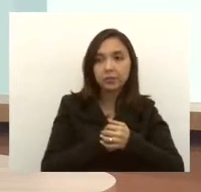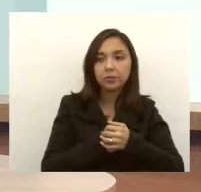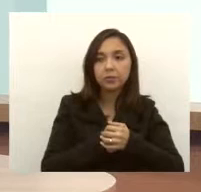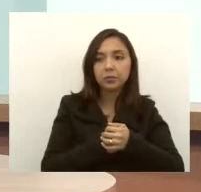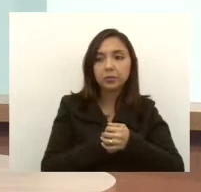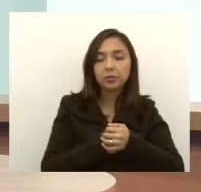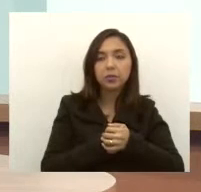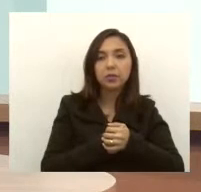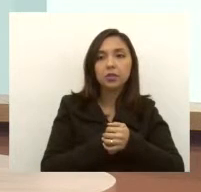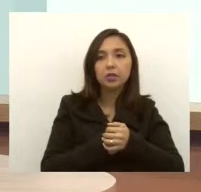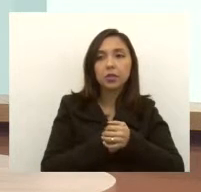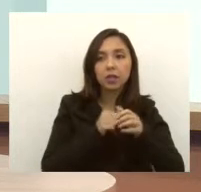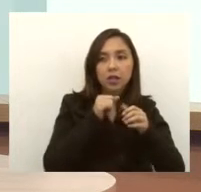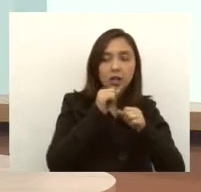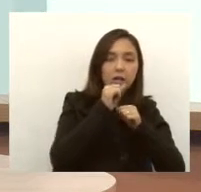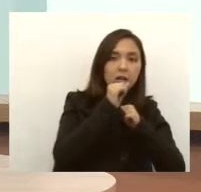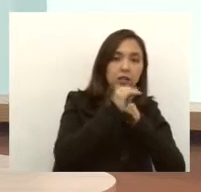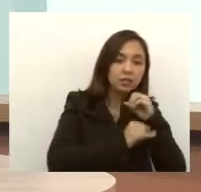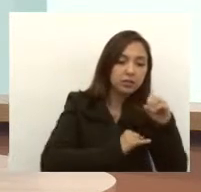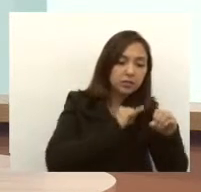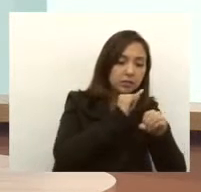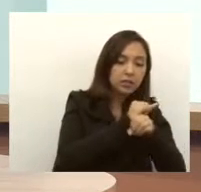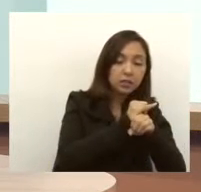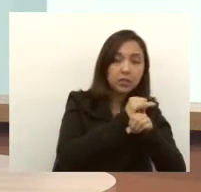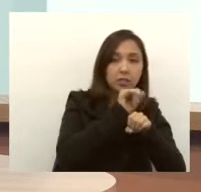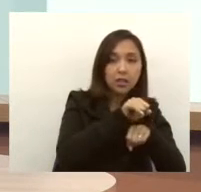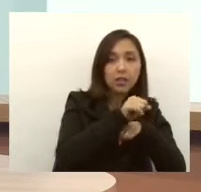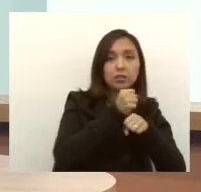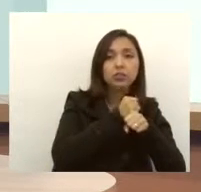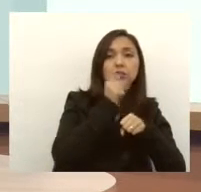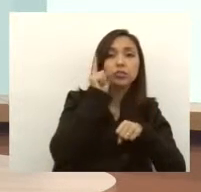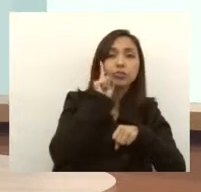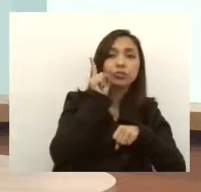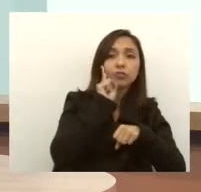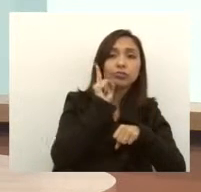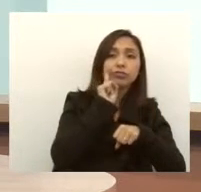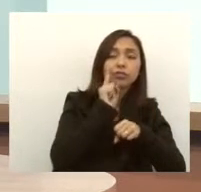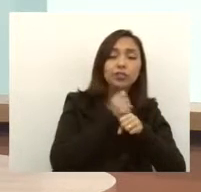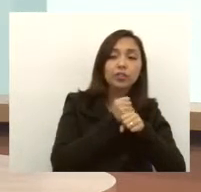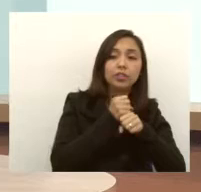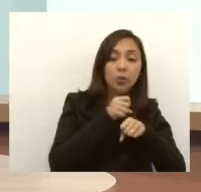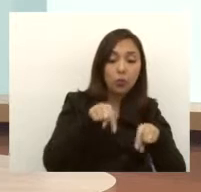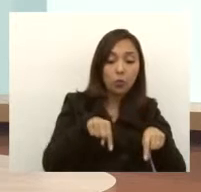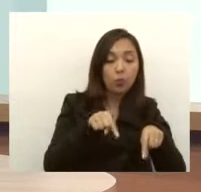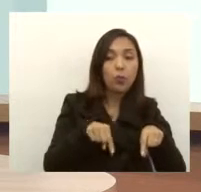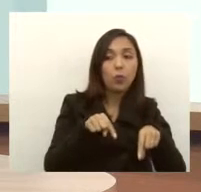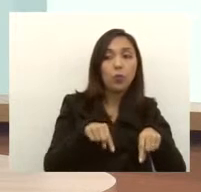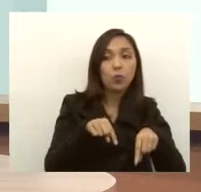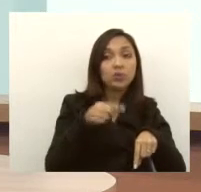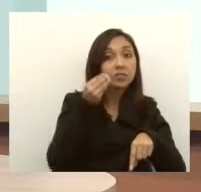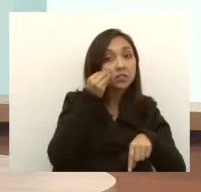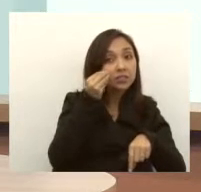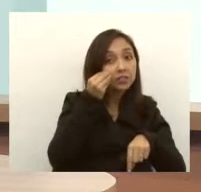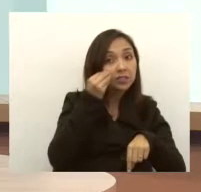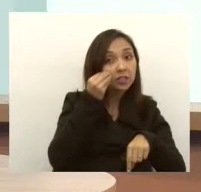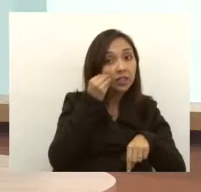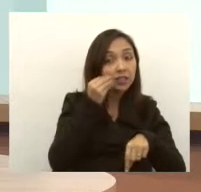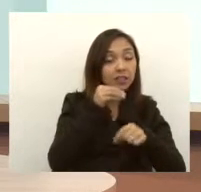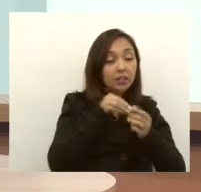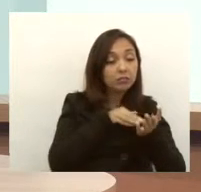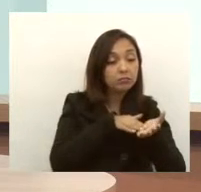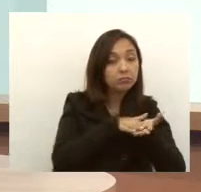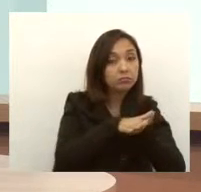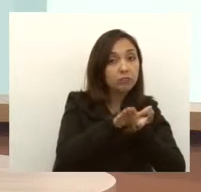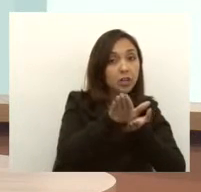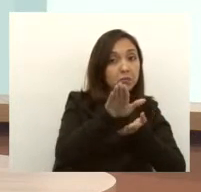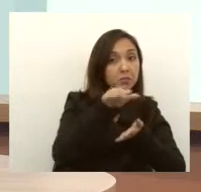O site da prefeitura ficou vários dias e ainda hoje, se tentarmos emitir